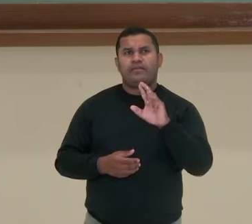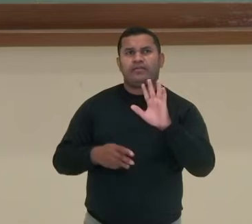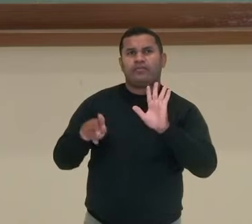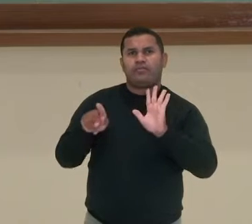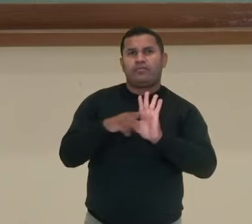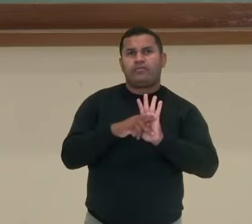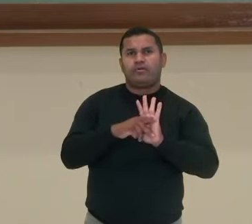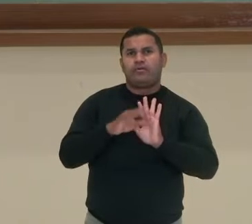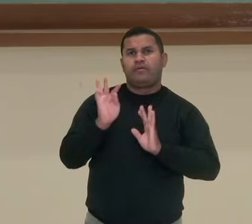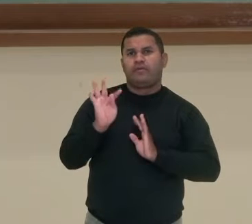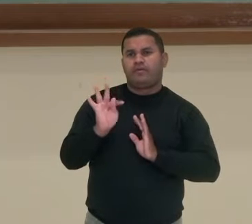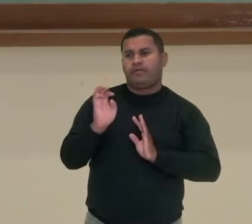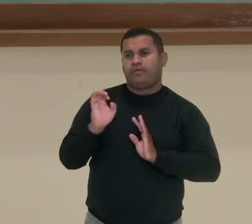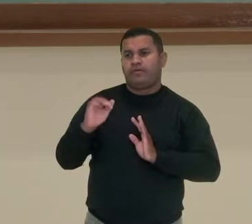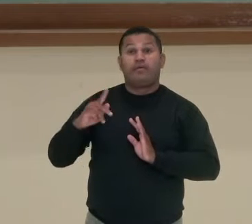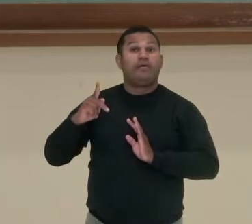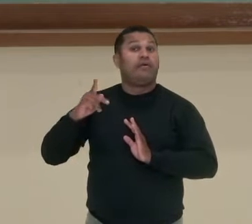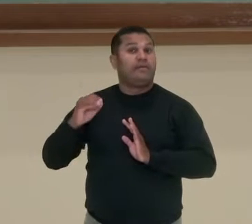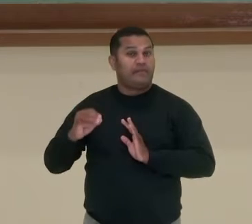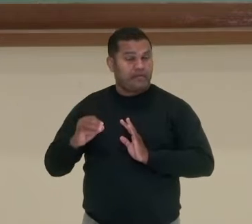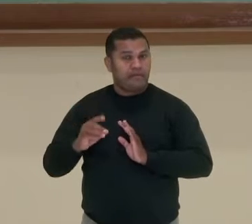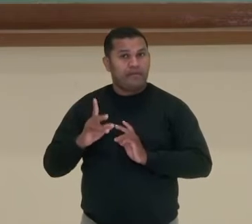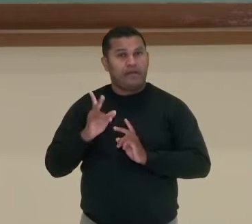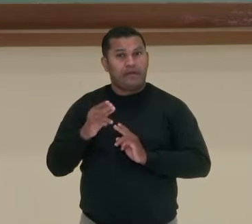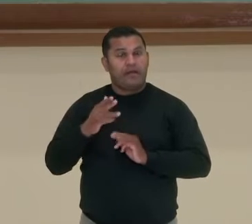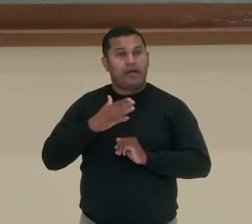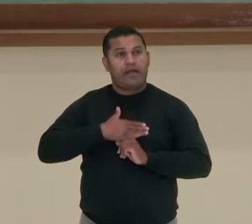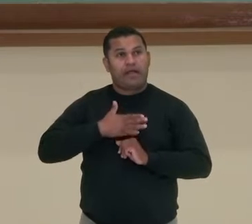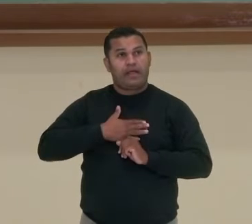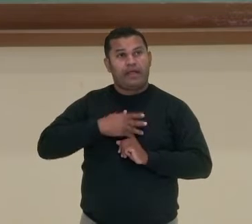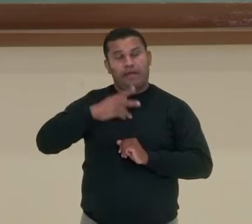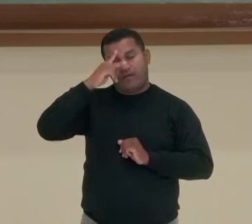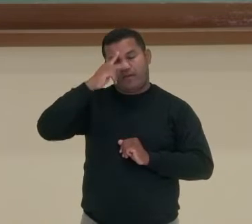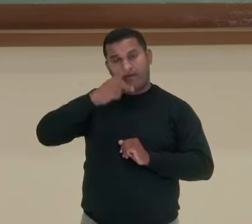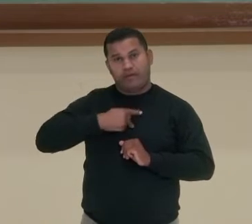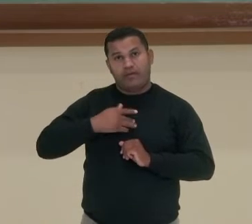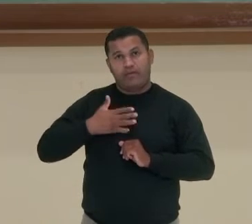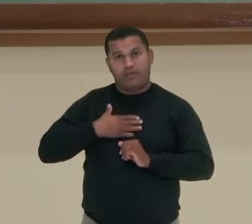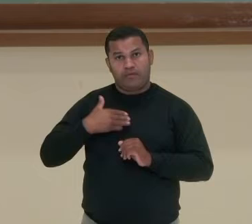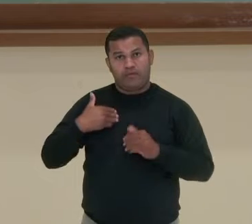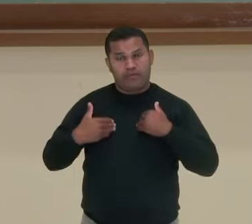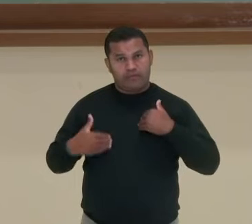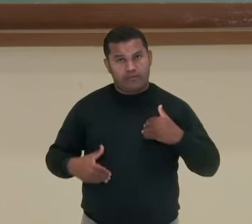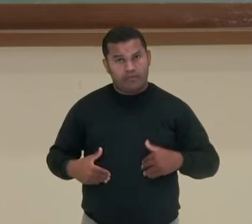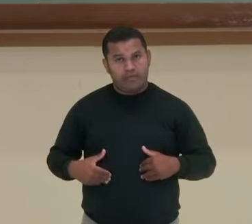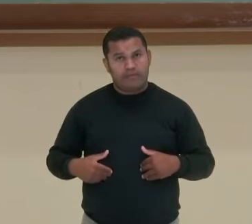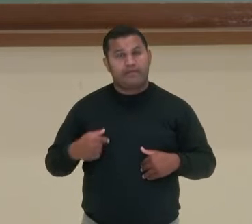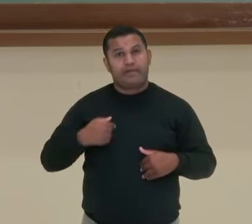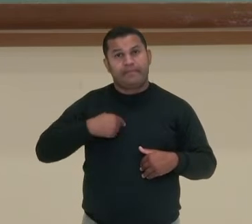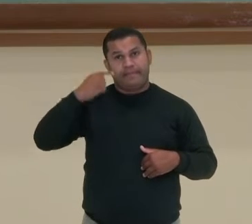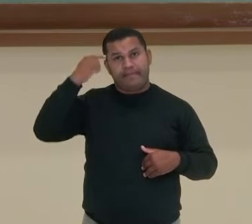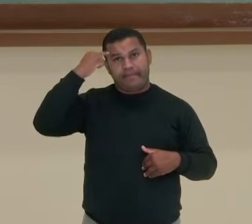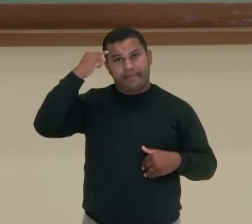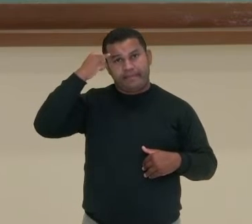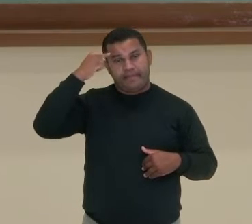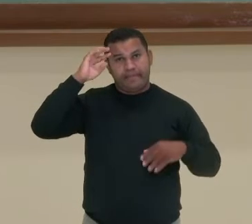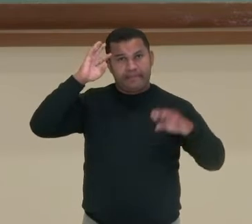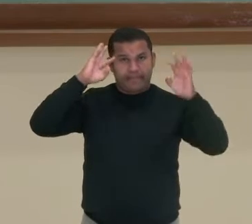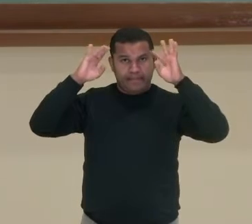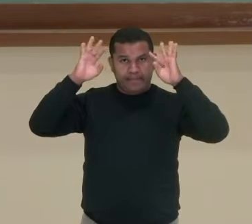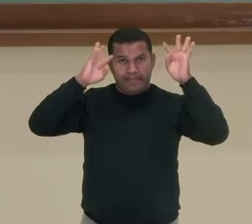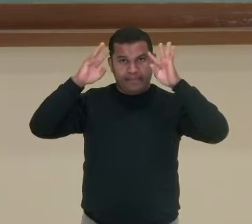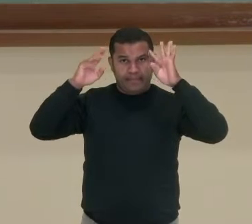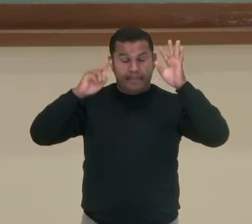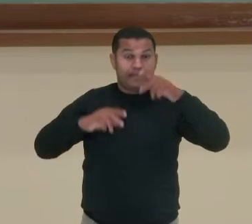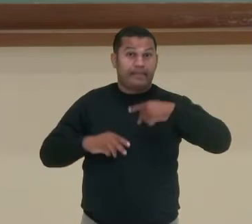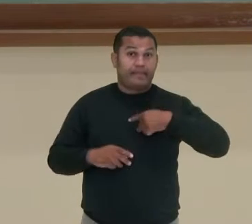você consegue organizar e observar o seu corpo, a sua mente, e entender os momentos que você